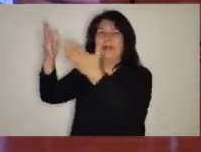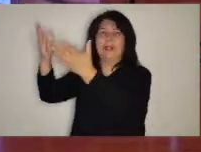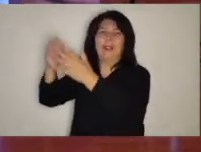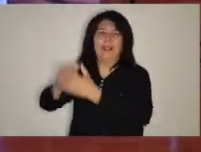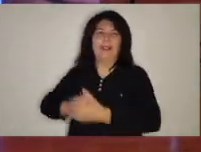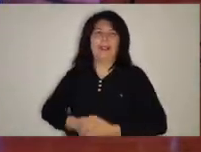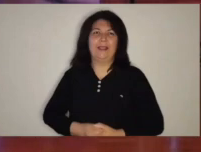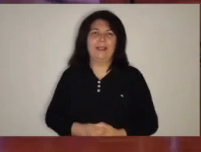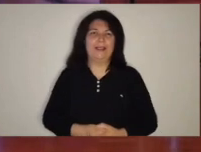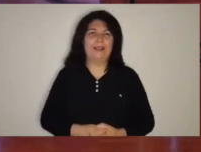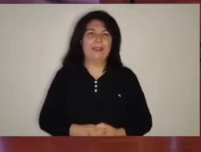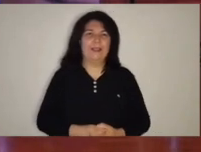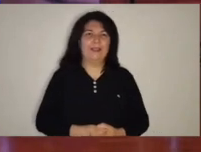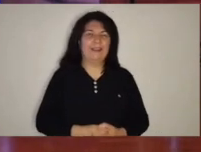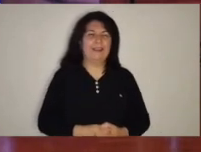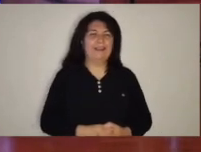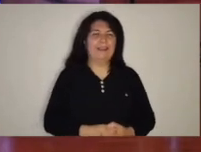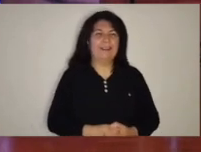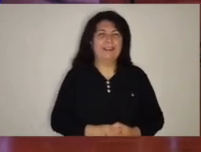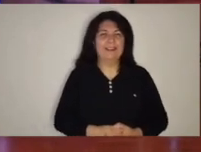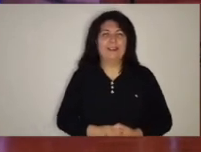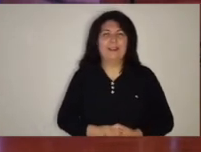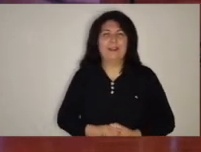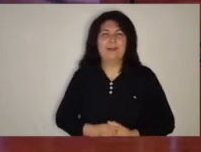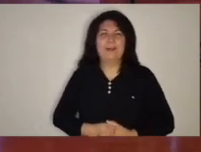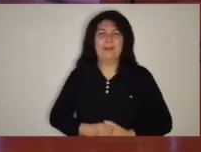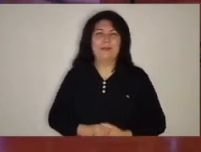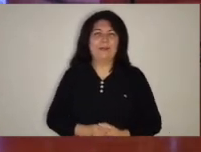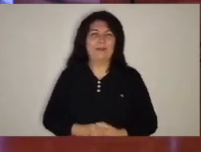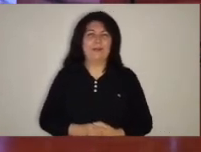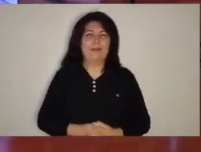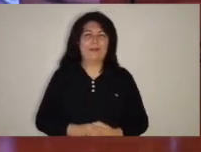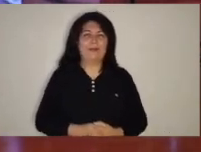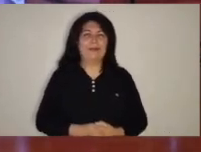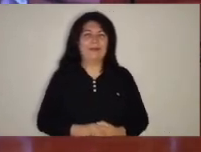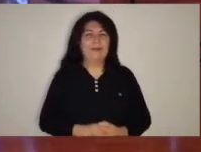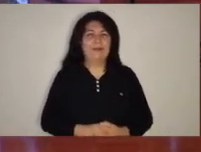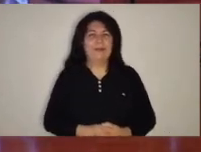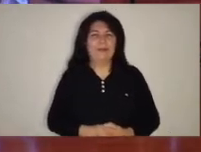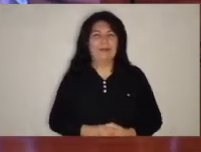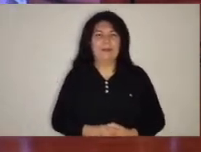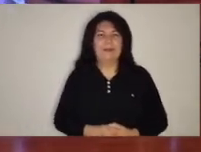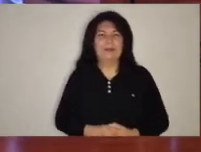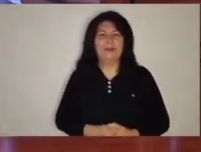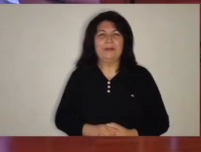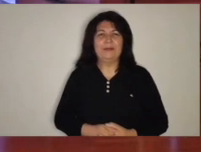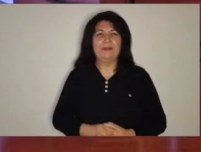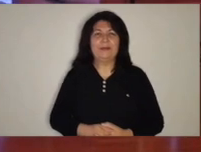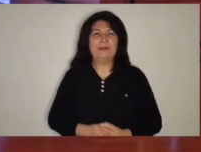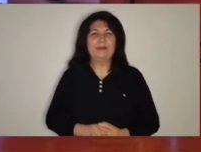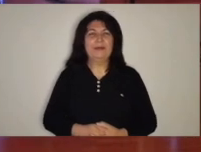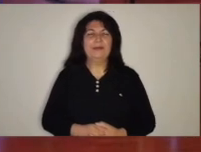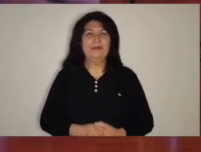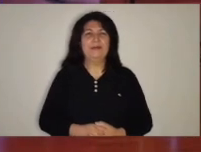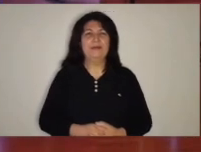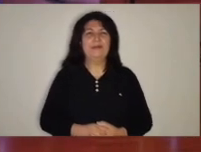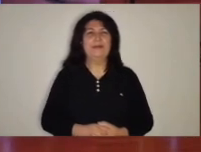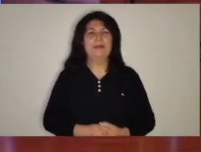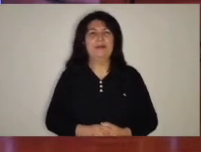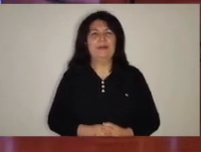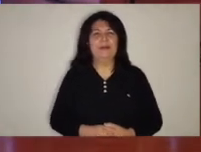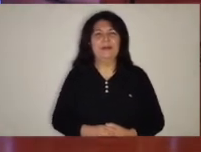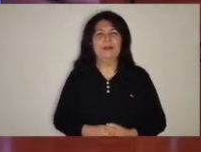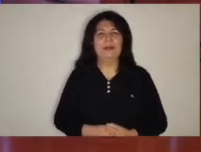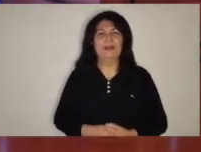por estar aqui, Senhor, reunido, Senhor, nesta casa de oração com os meus irmãos, Senhor. Deus querido, queremos, Senhor, atrair a